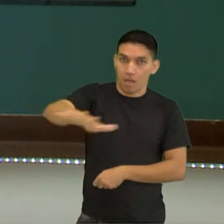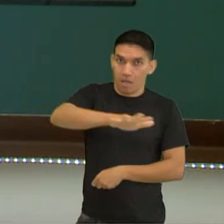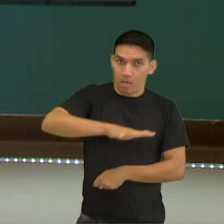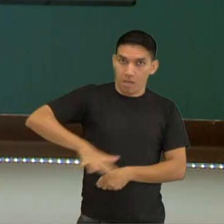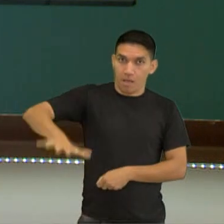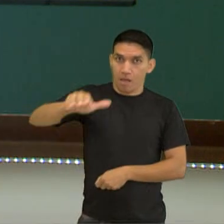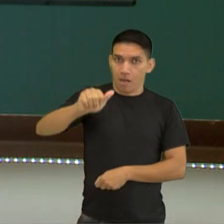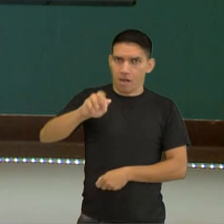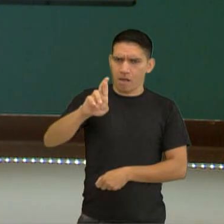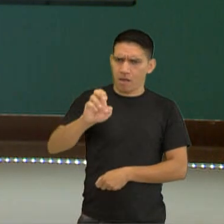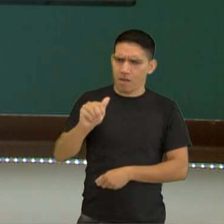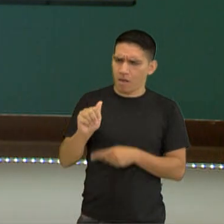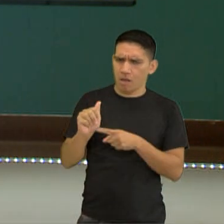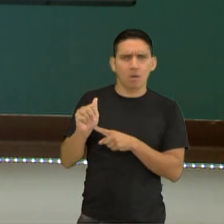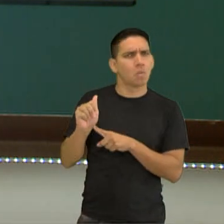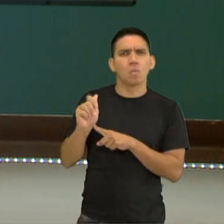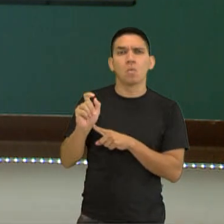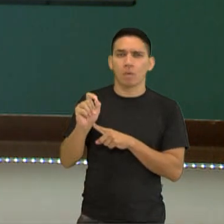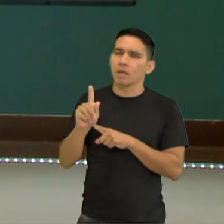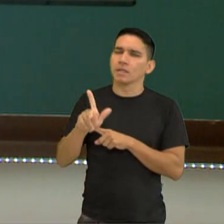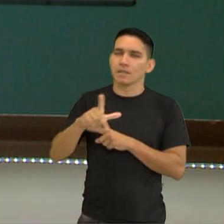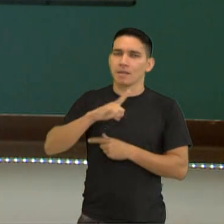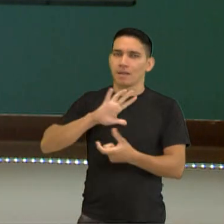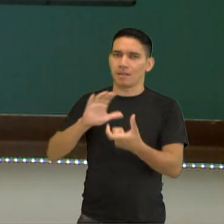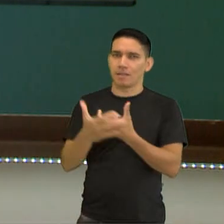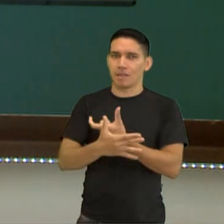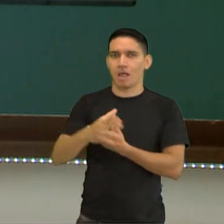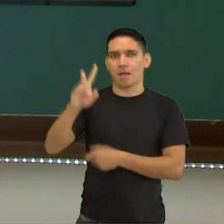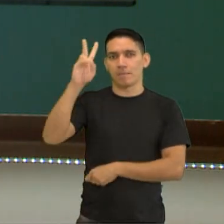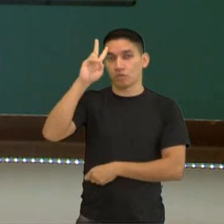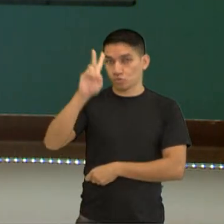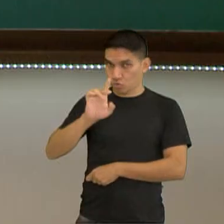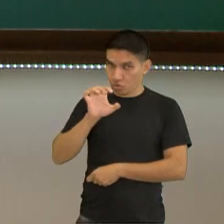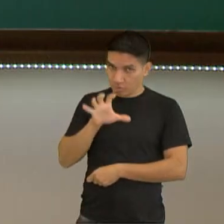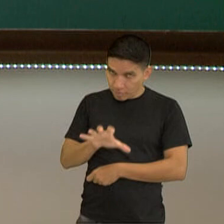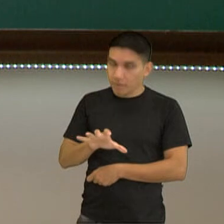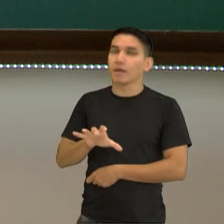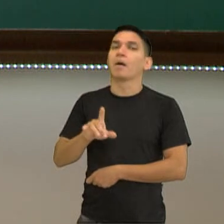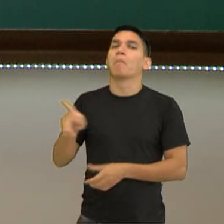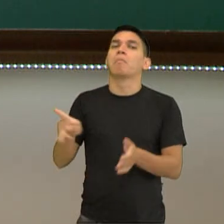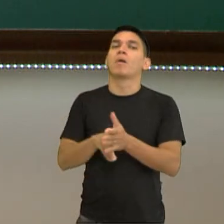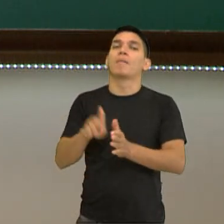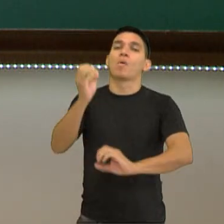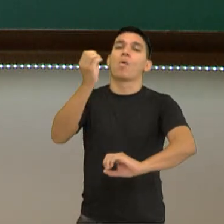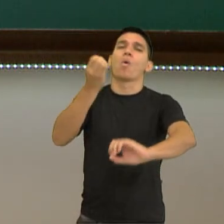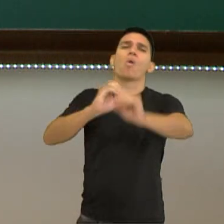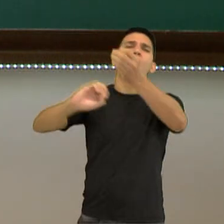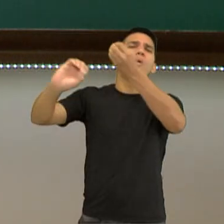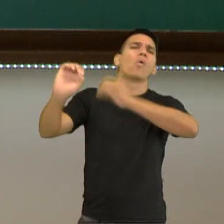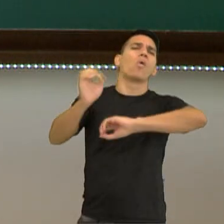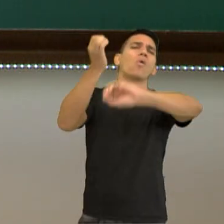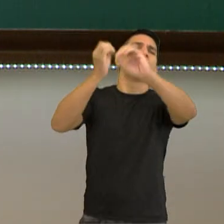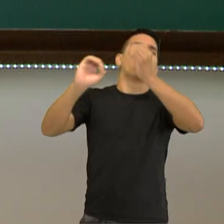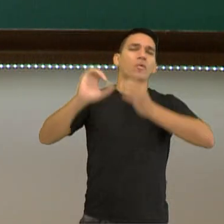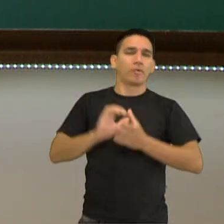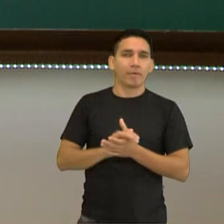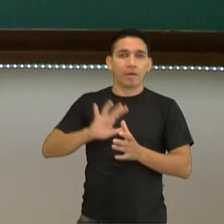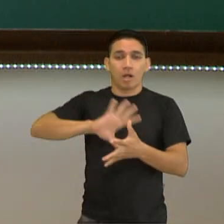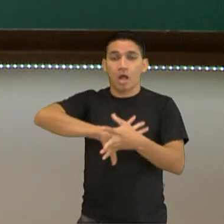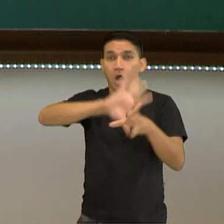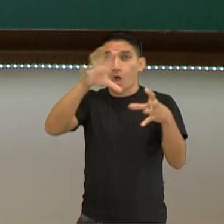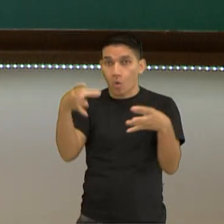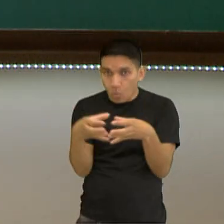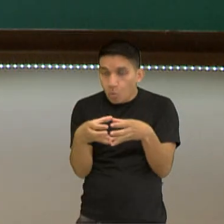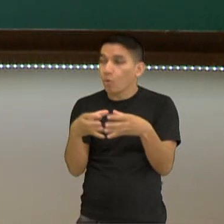ouvir muito falar na história da música no termo área, quando a gente fala de ópera, tá? O conjunto, o